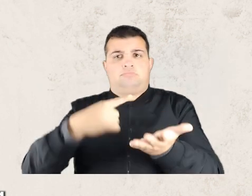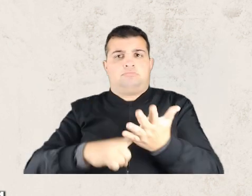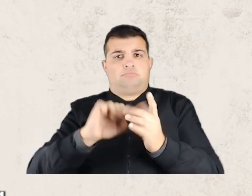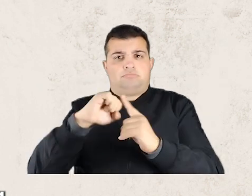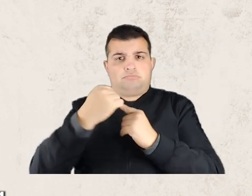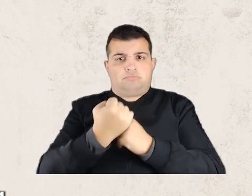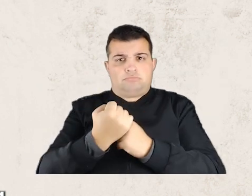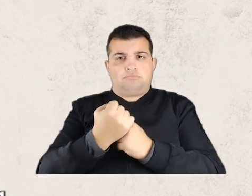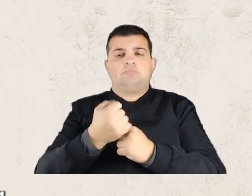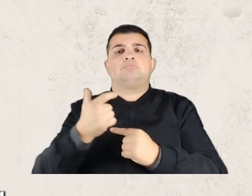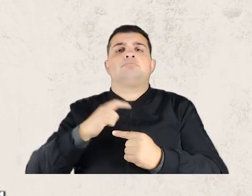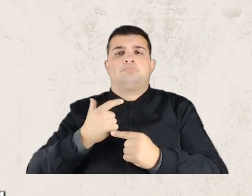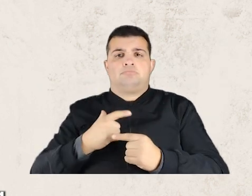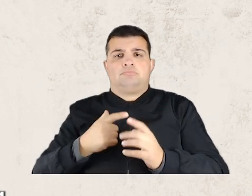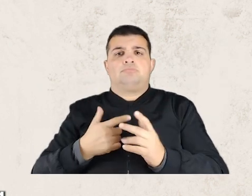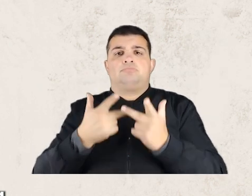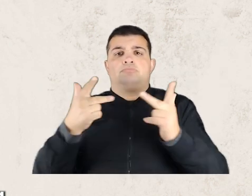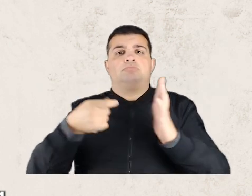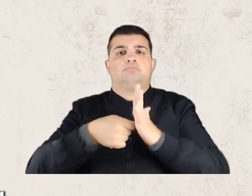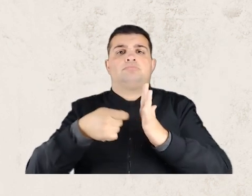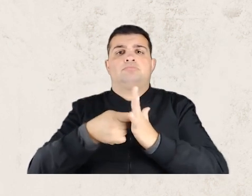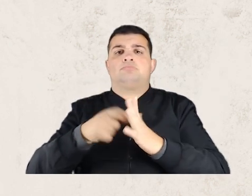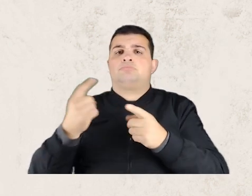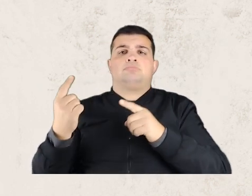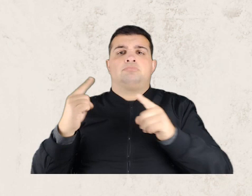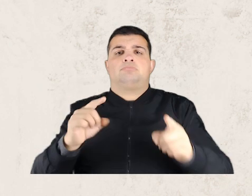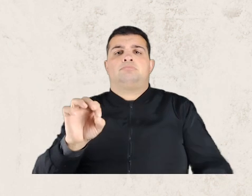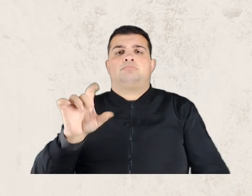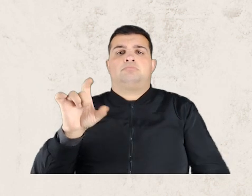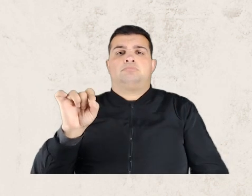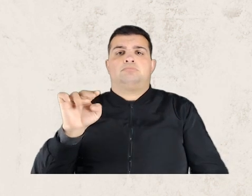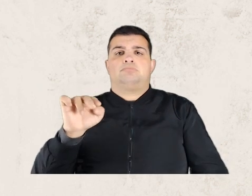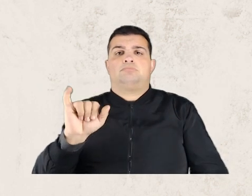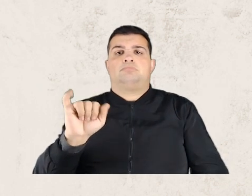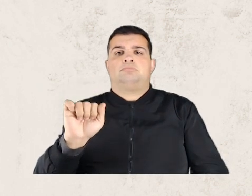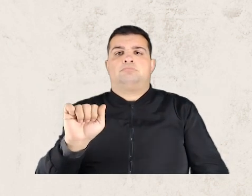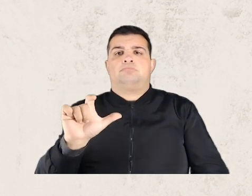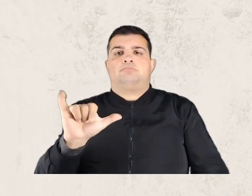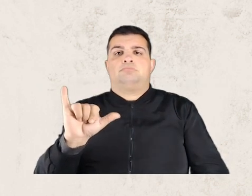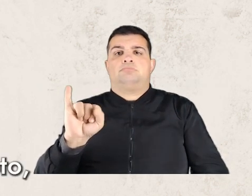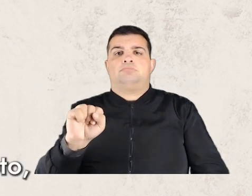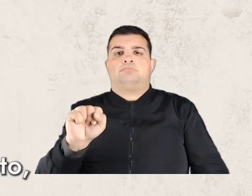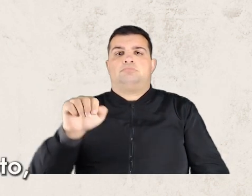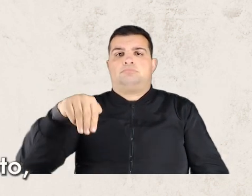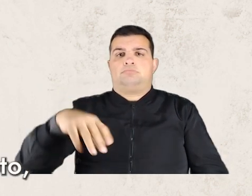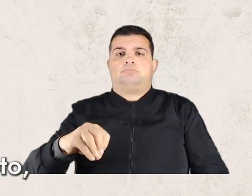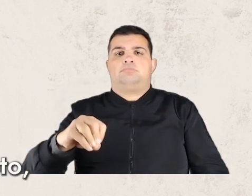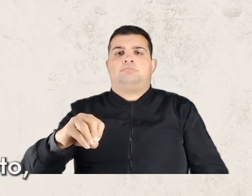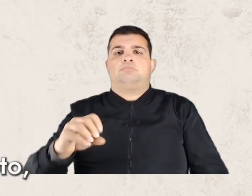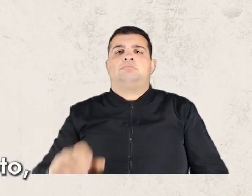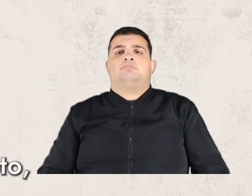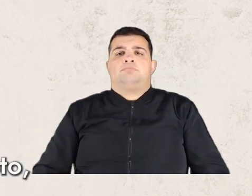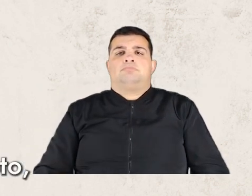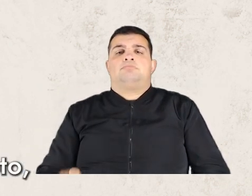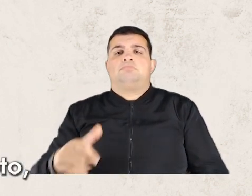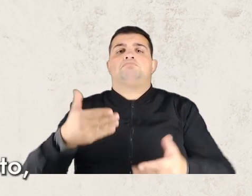profissão brasileira, né, no Brasil, claro que ela não é brasileira, mas no Brasil ela nasce da luta brasileira. Tanto que o compromisso